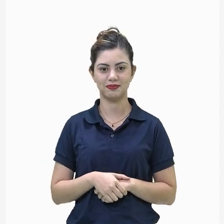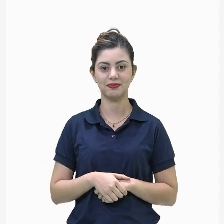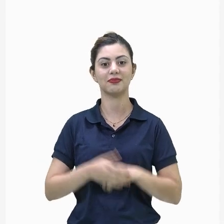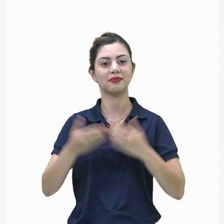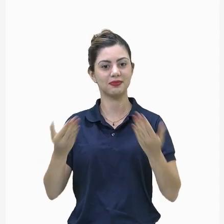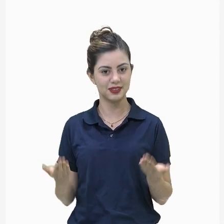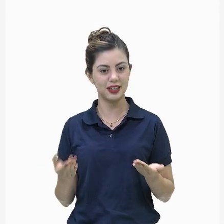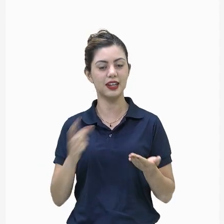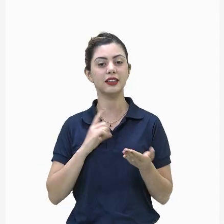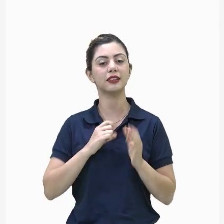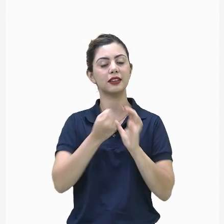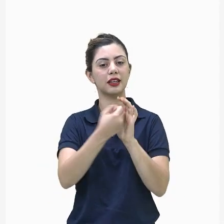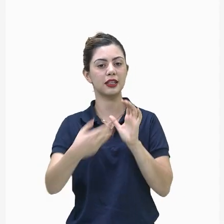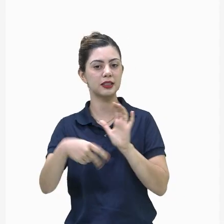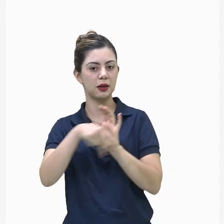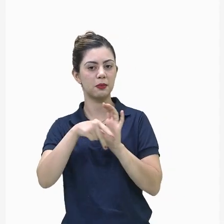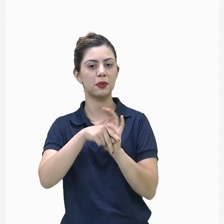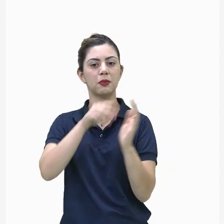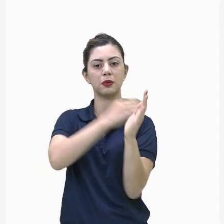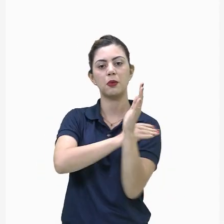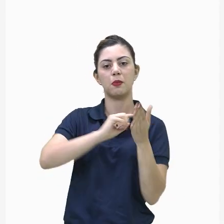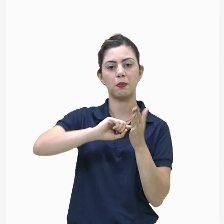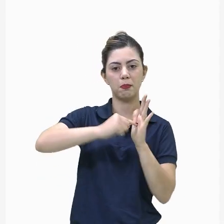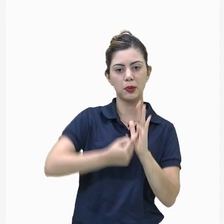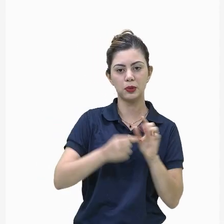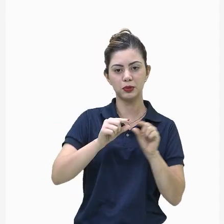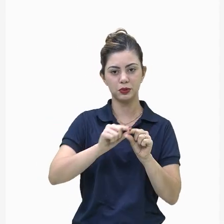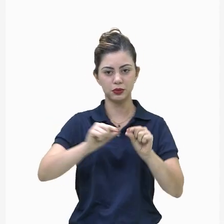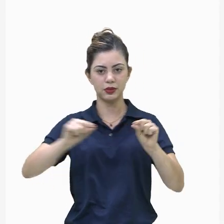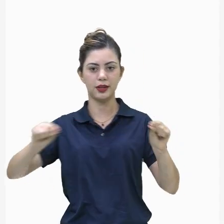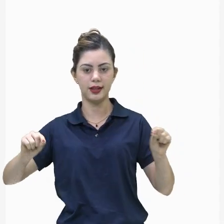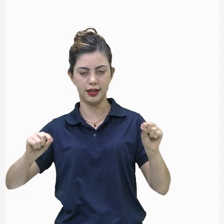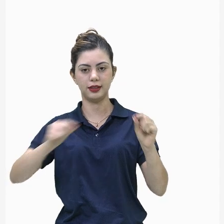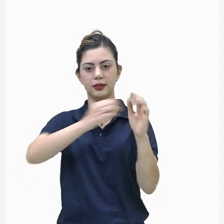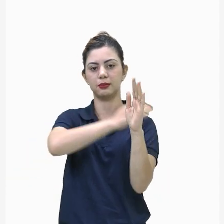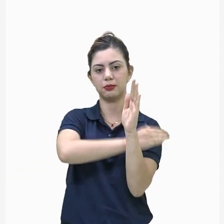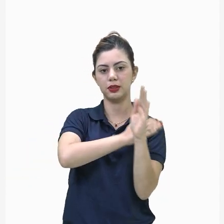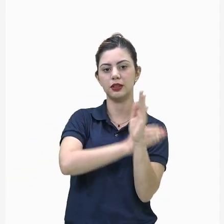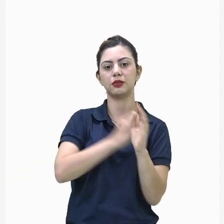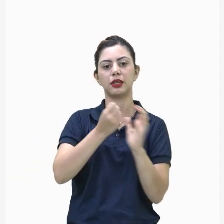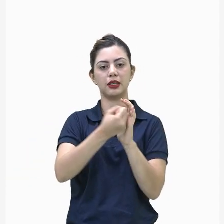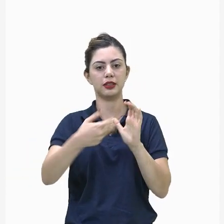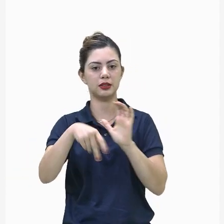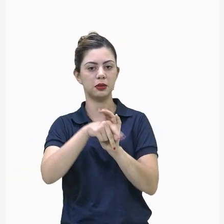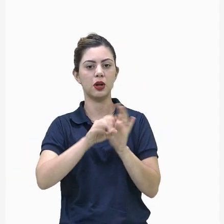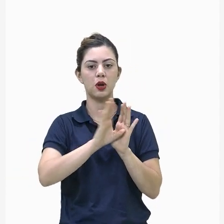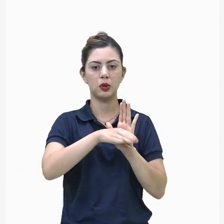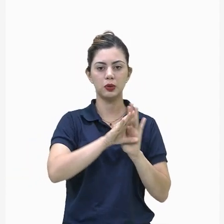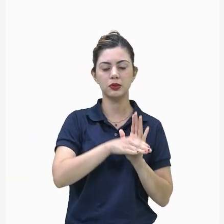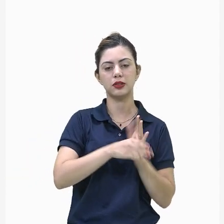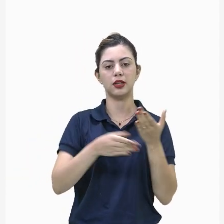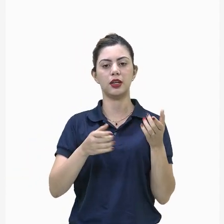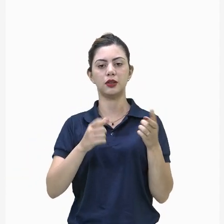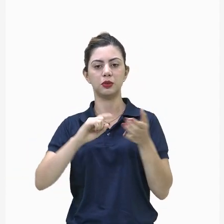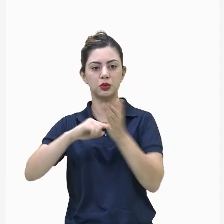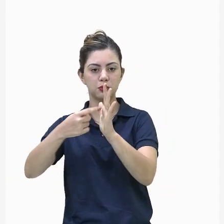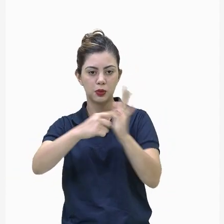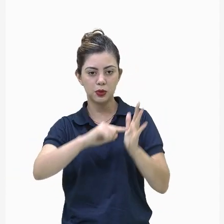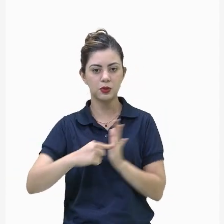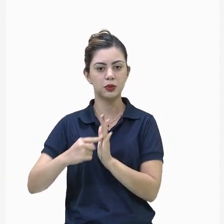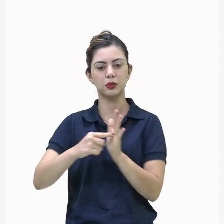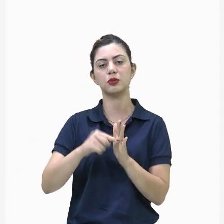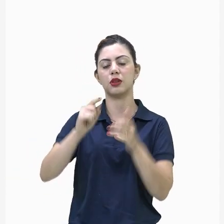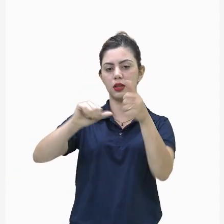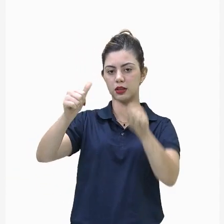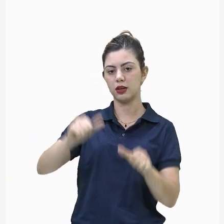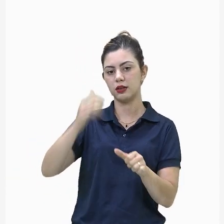Entes primitivos, ponto, reta e plano, plano cartesiano, definição, localização de pontos e interpretação